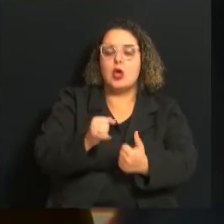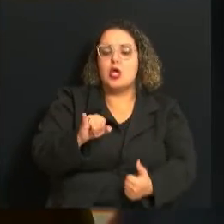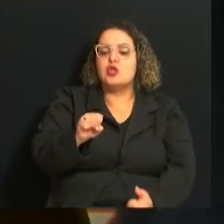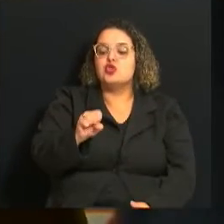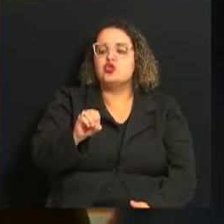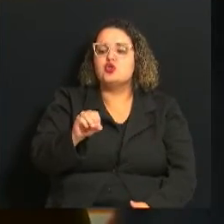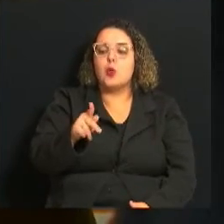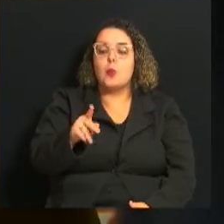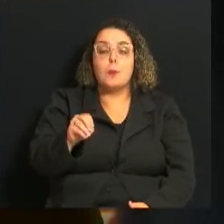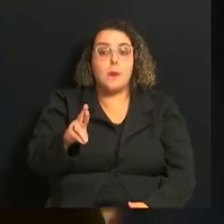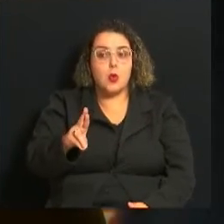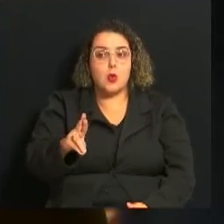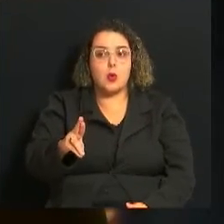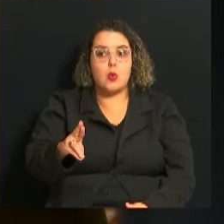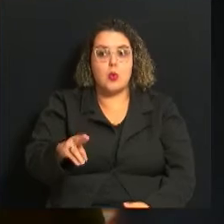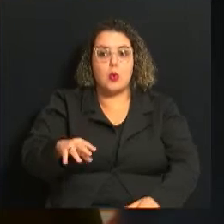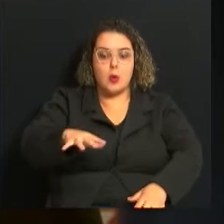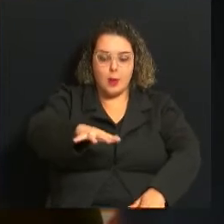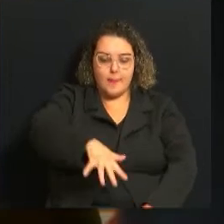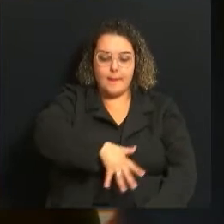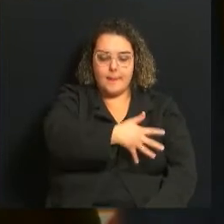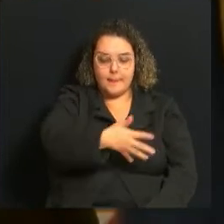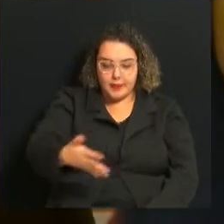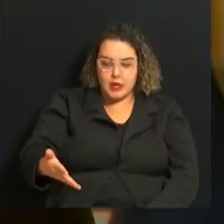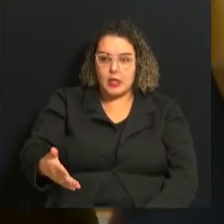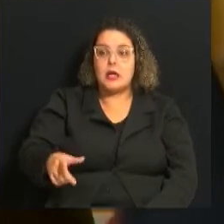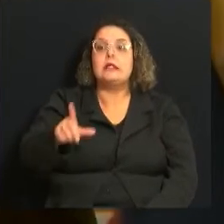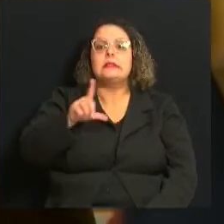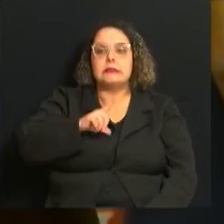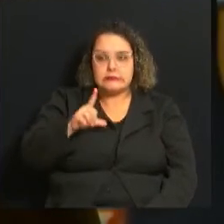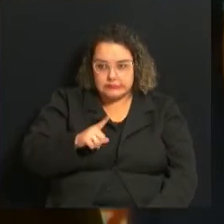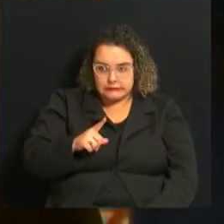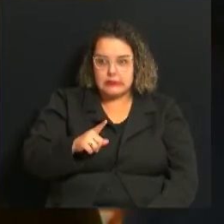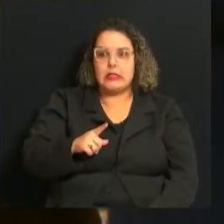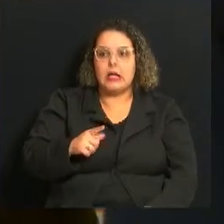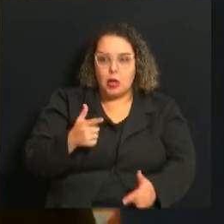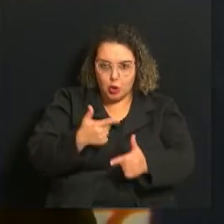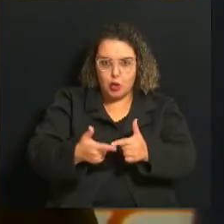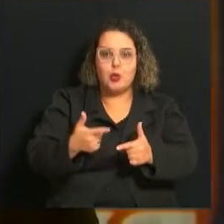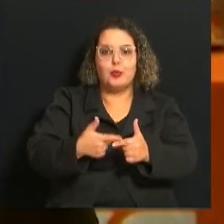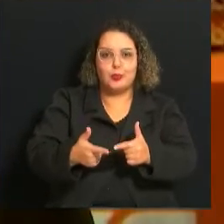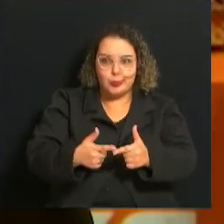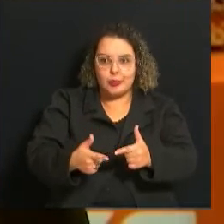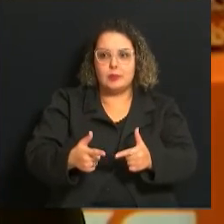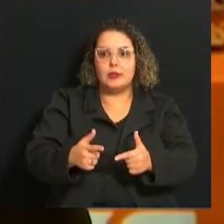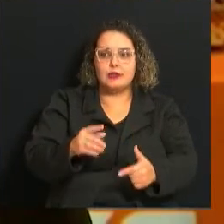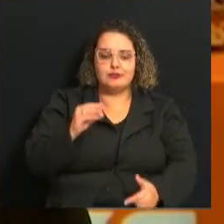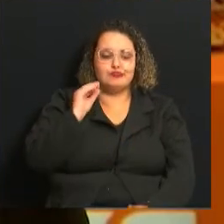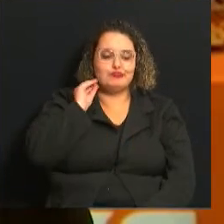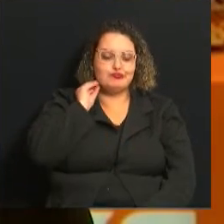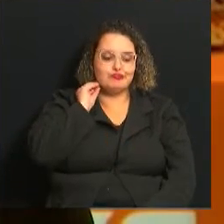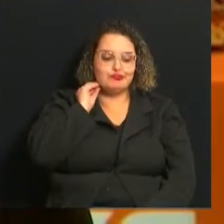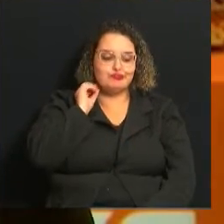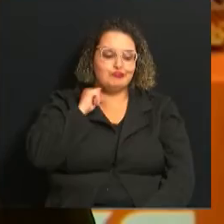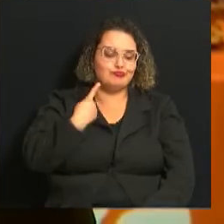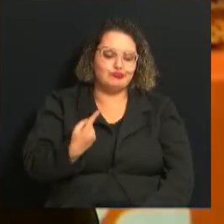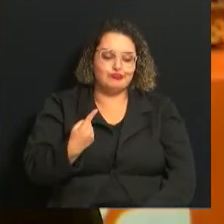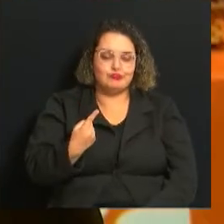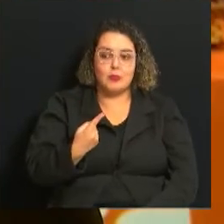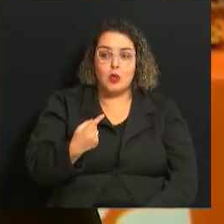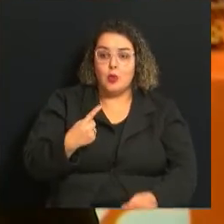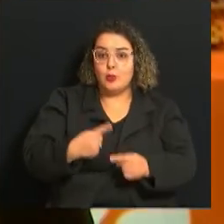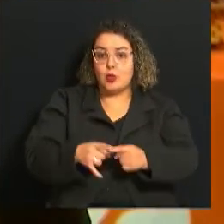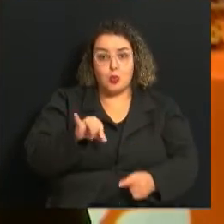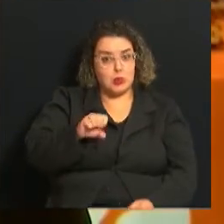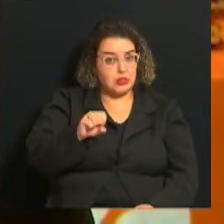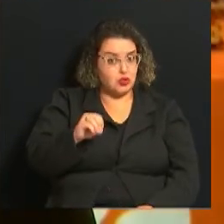bandeja, ou uma bandeja que tem um problema também de descarte, porque o isopor não se recicla.